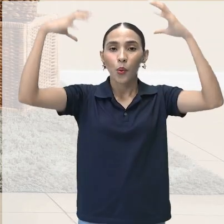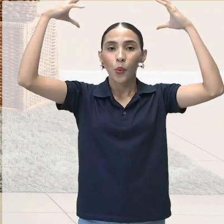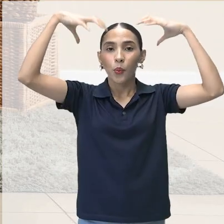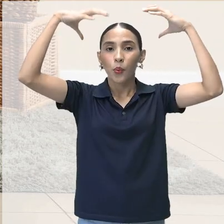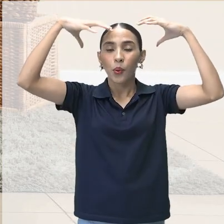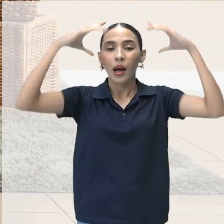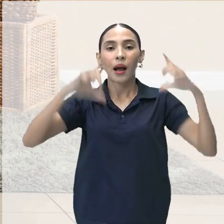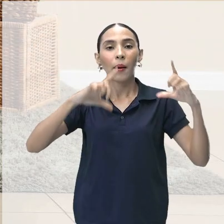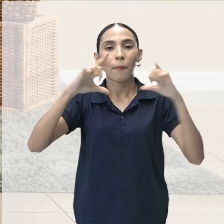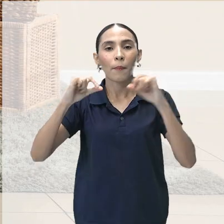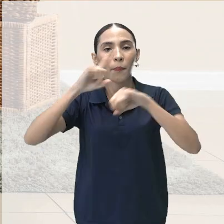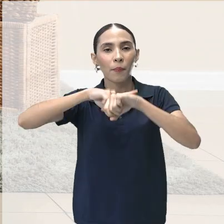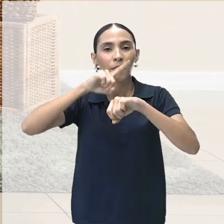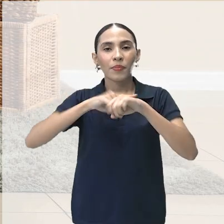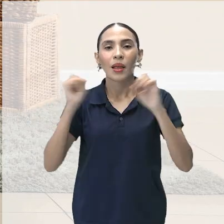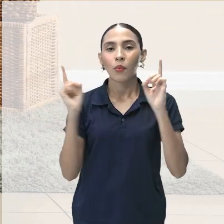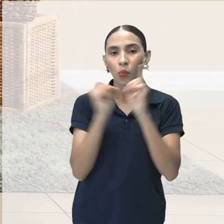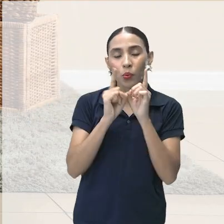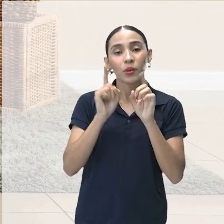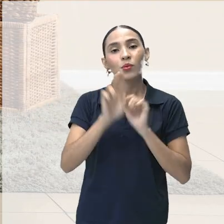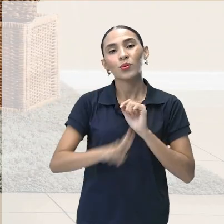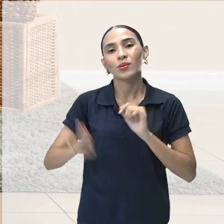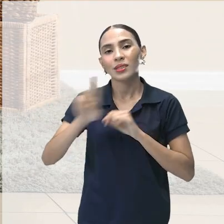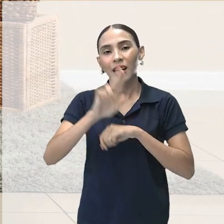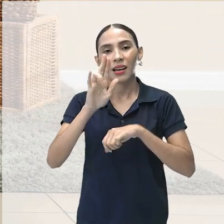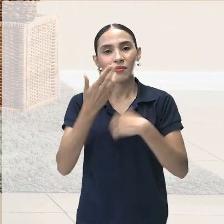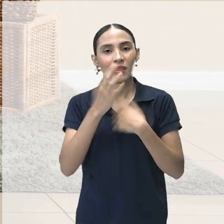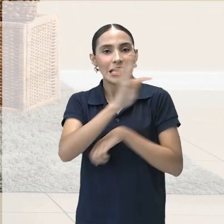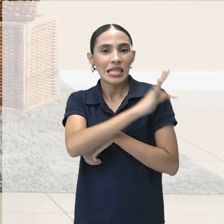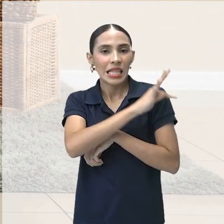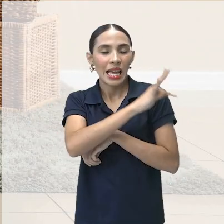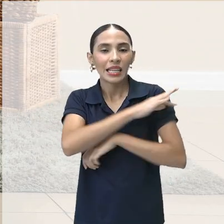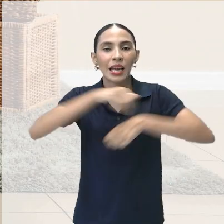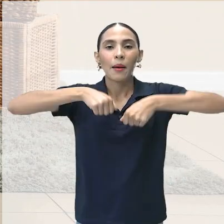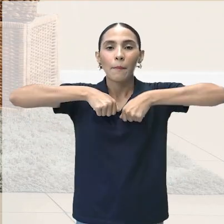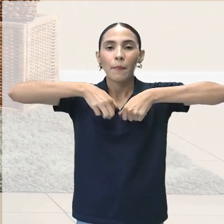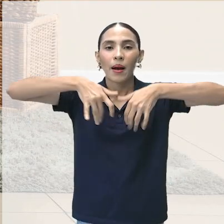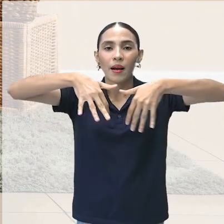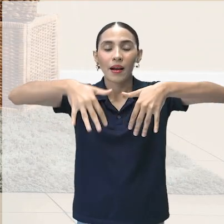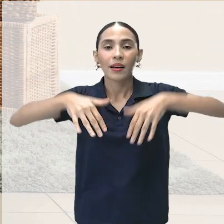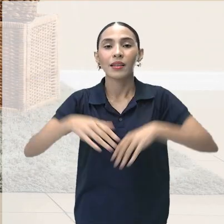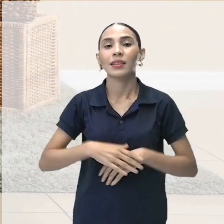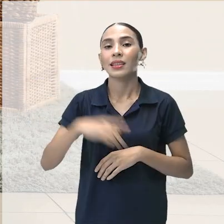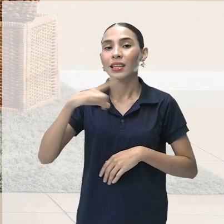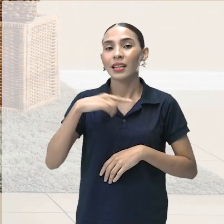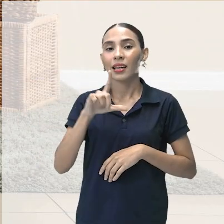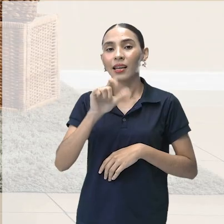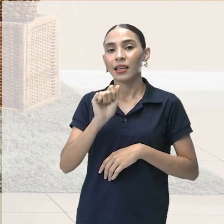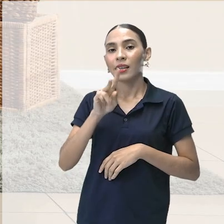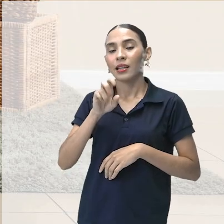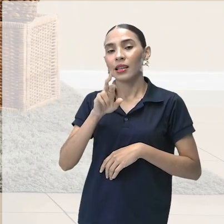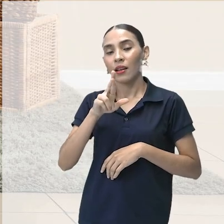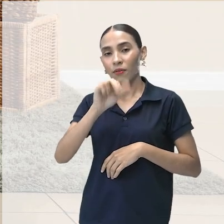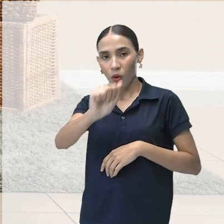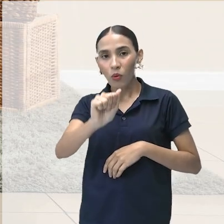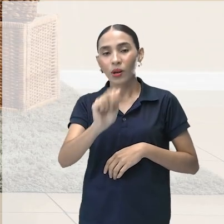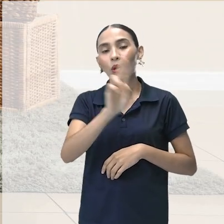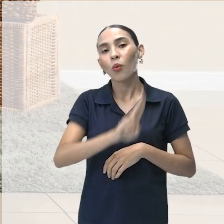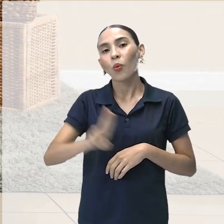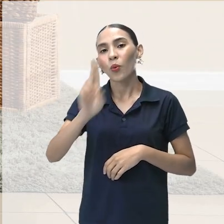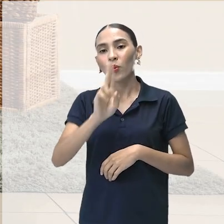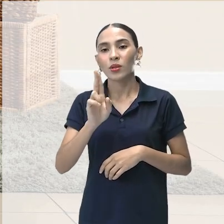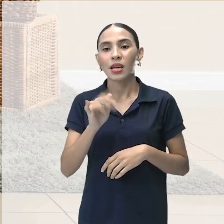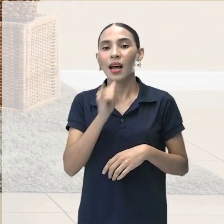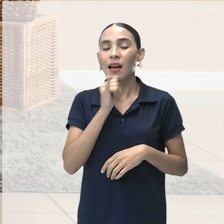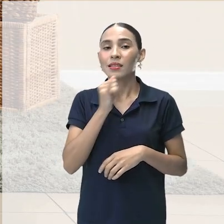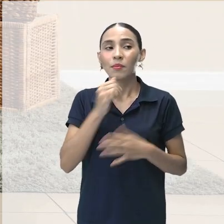mais curtos também e usar técnicas de irrigação eficiente, ou seja, quem tem lavoura, uma plantação, utilizar de